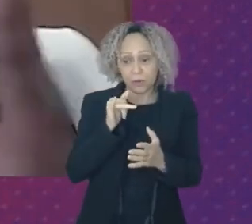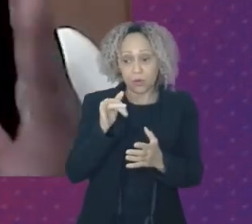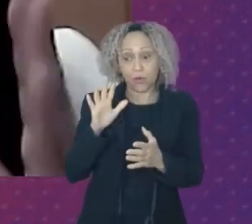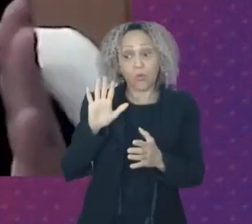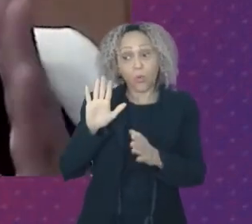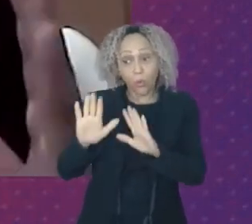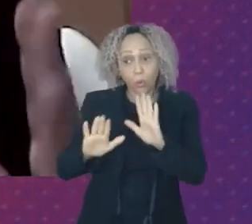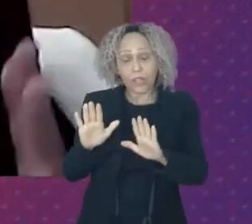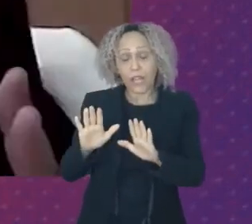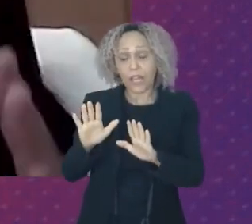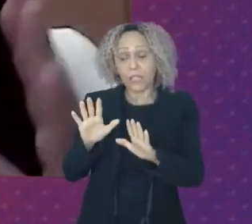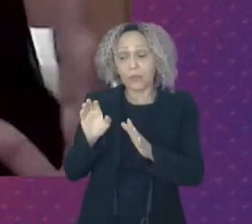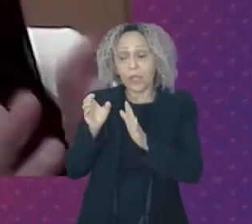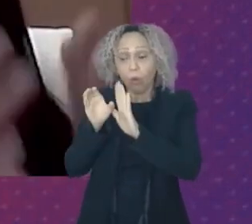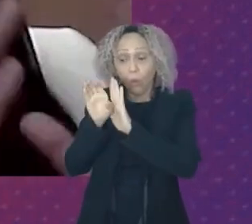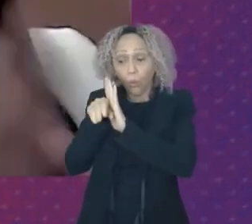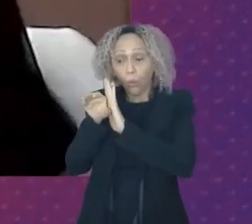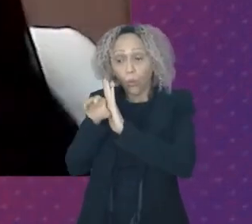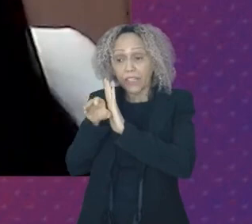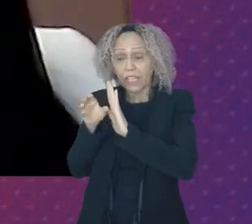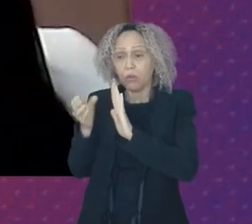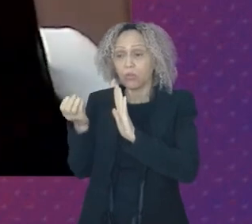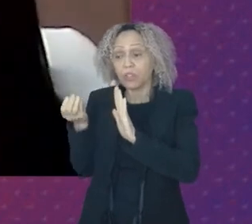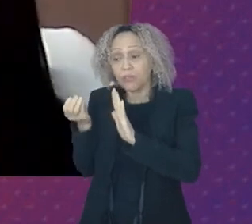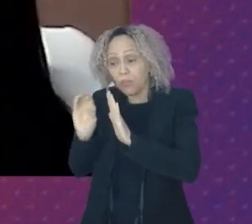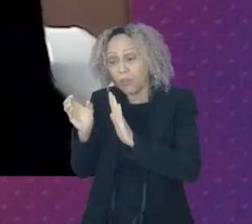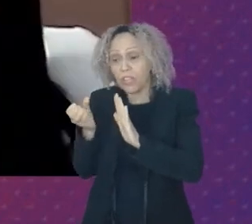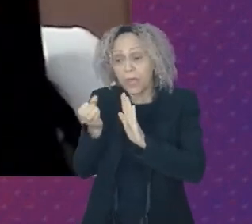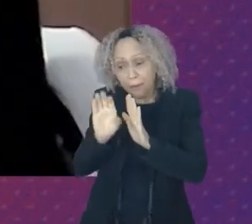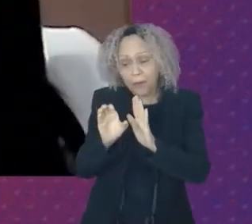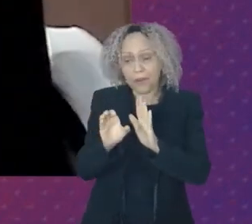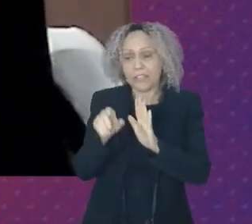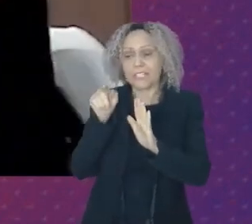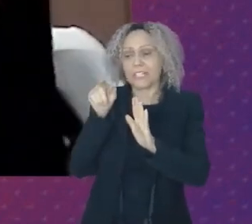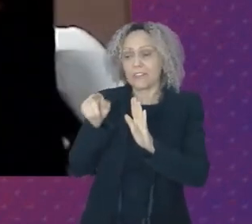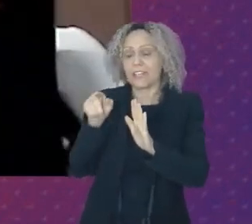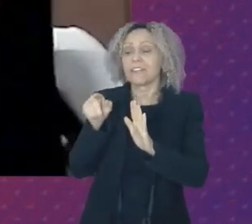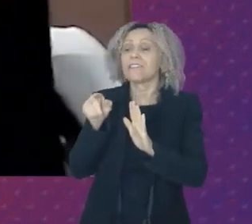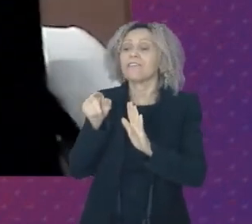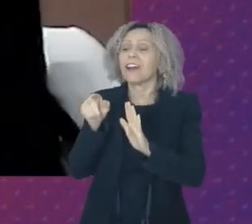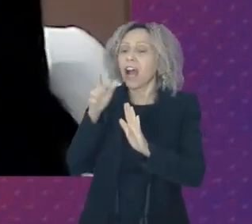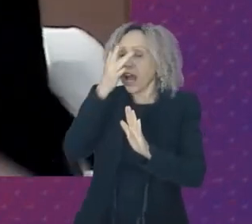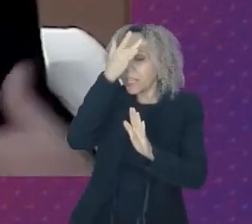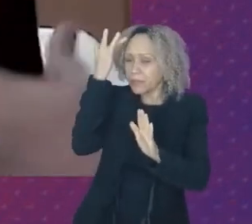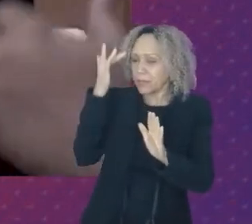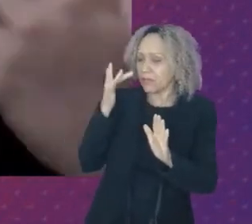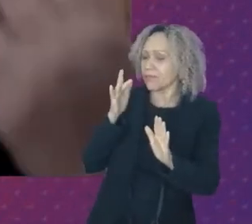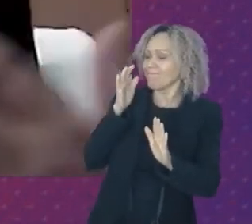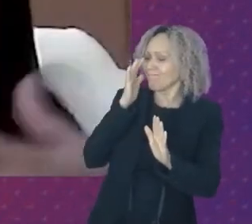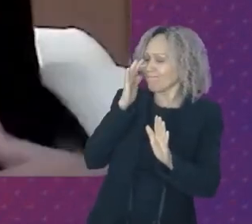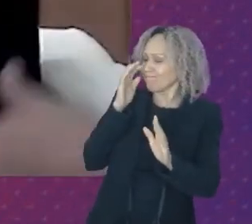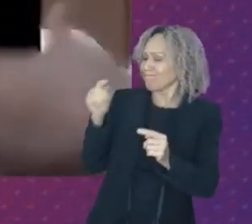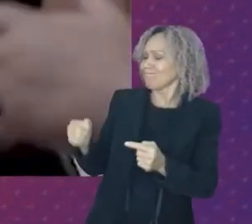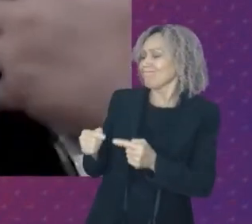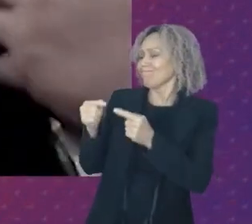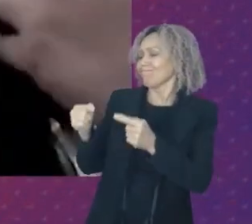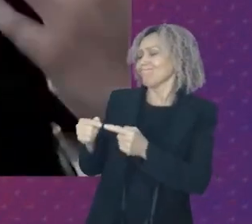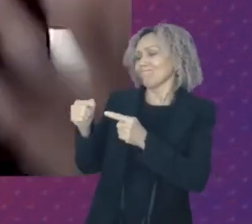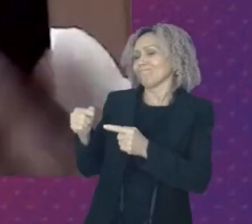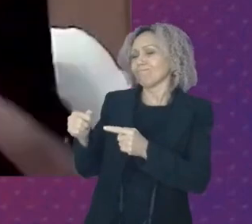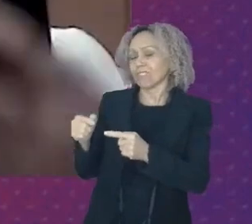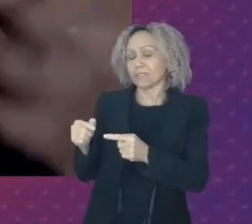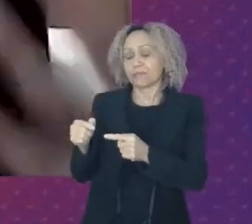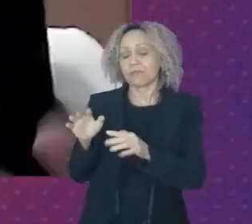posta é que vai dizer necessariamente para as pessoas quem você é. As redes sociais, elas ajudam